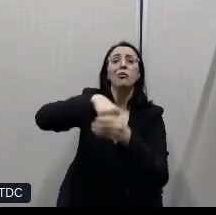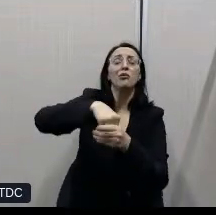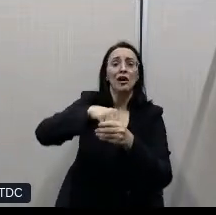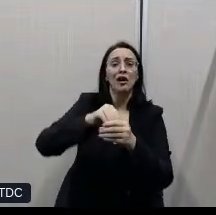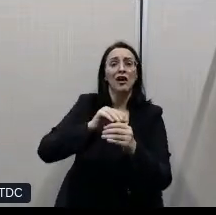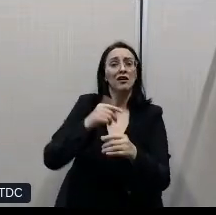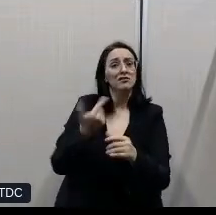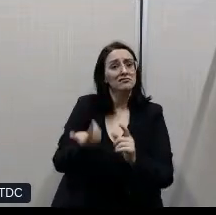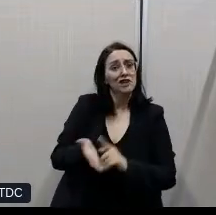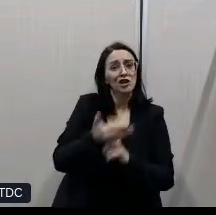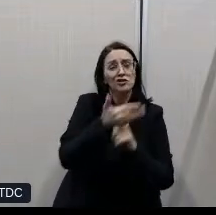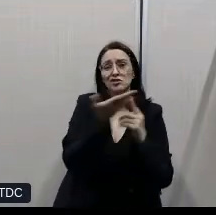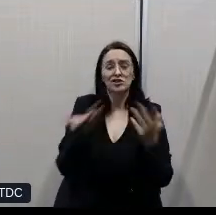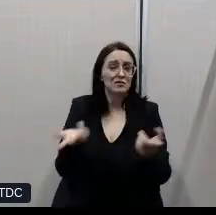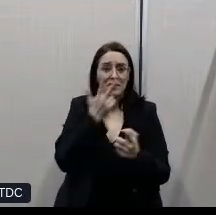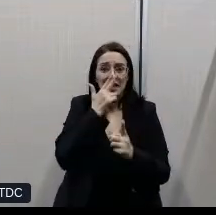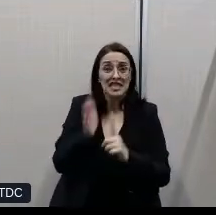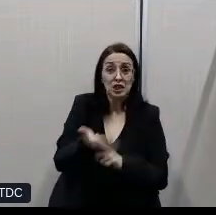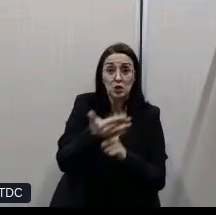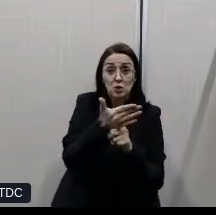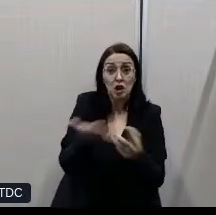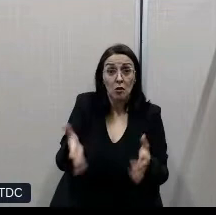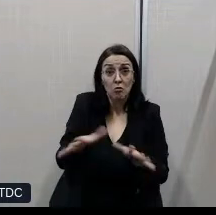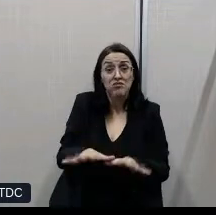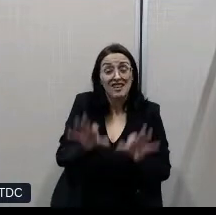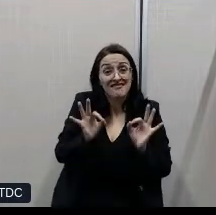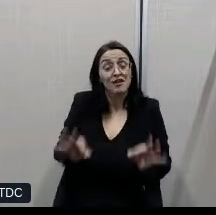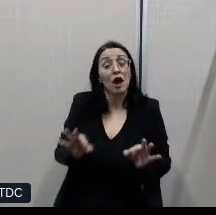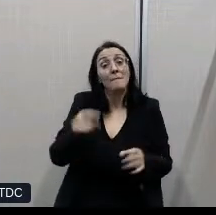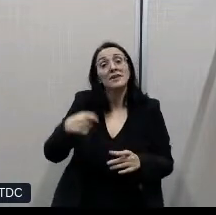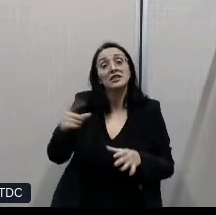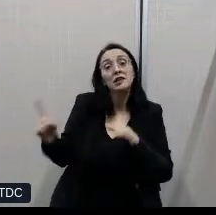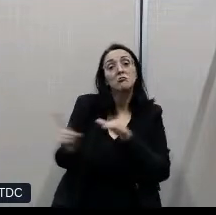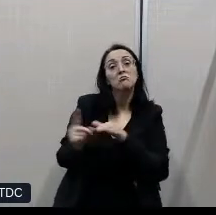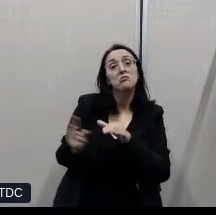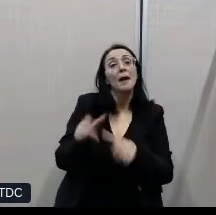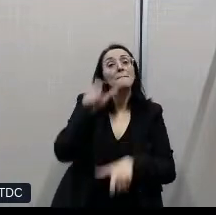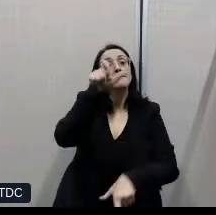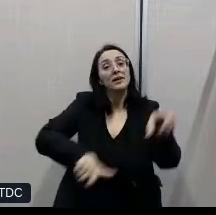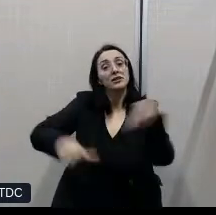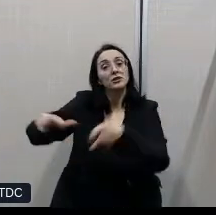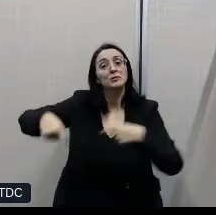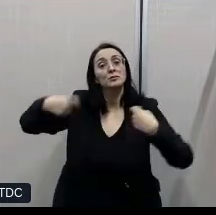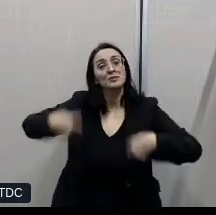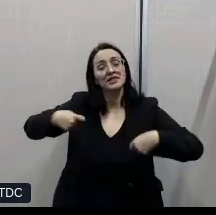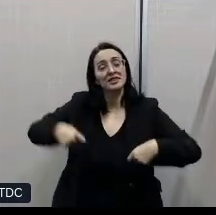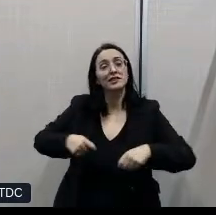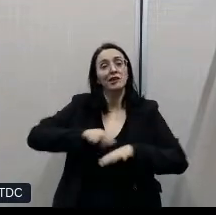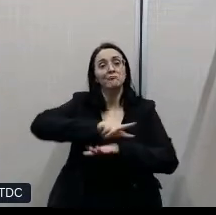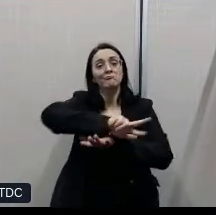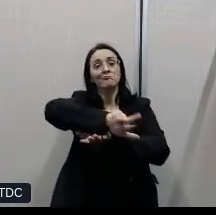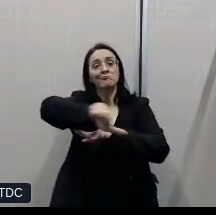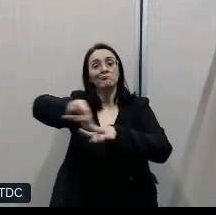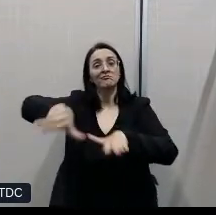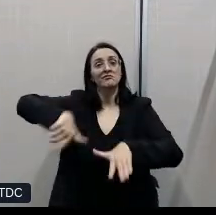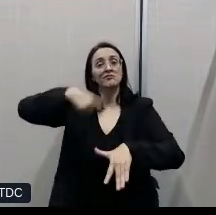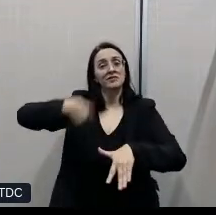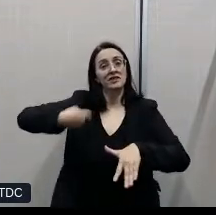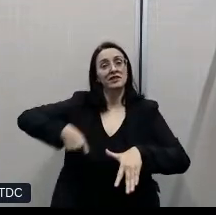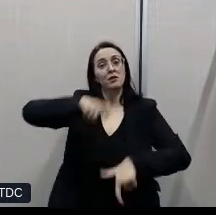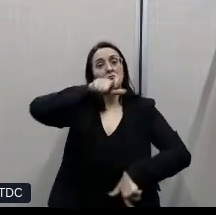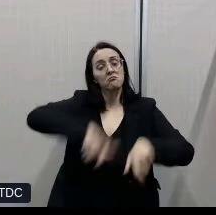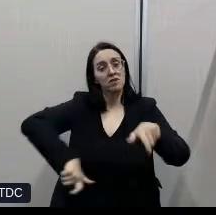mude, para que a gente possa ter tecnologias que sejam de fato inclusivas, a gente precisa ter pessoas que sejam diversas, a gente precisa ter